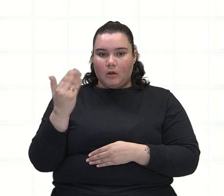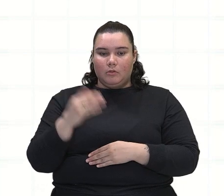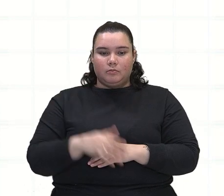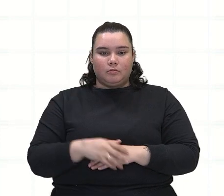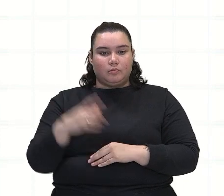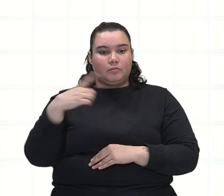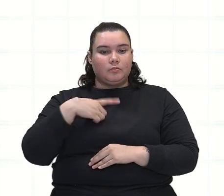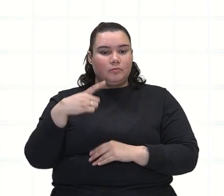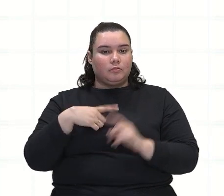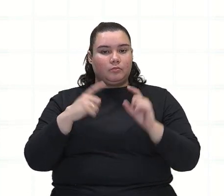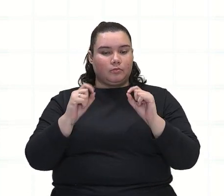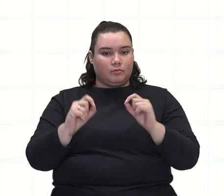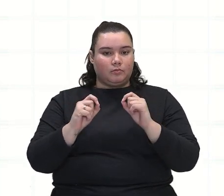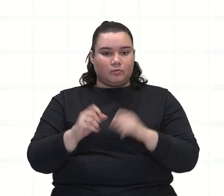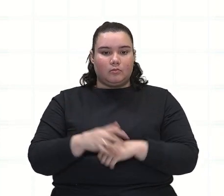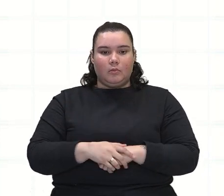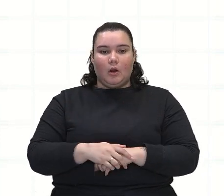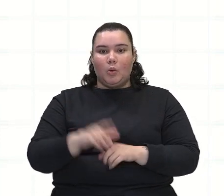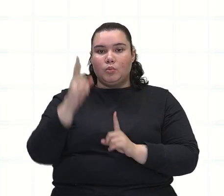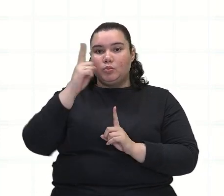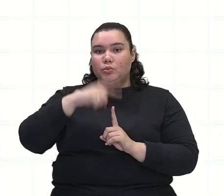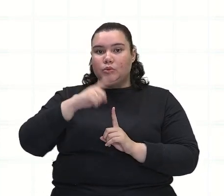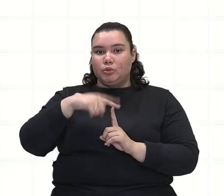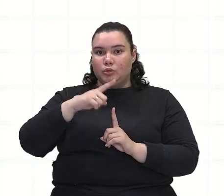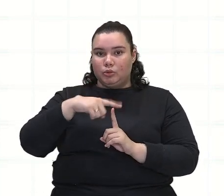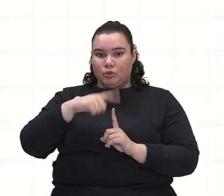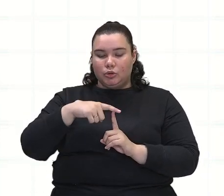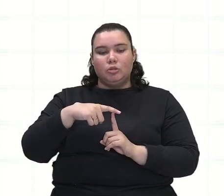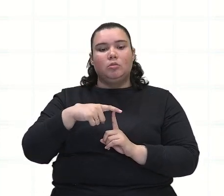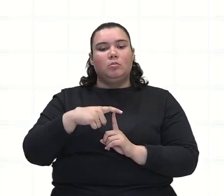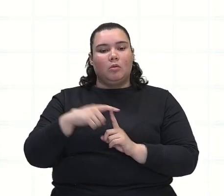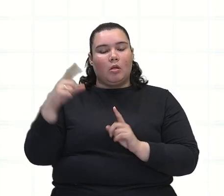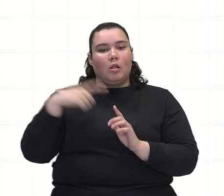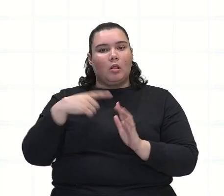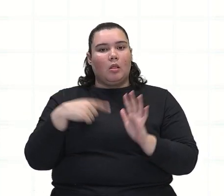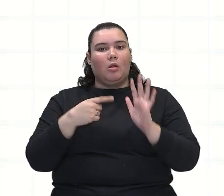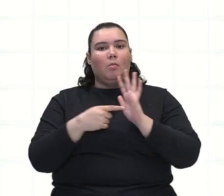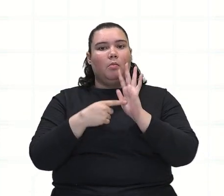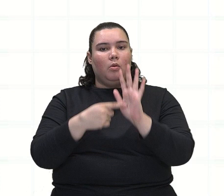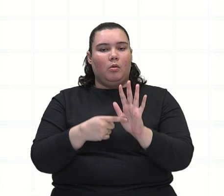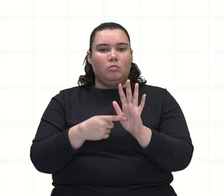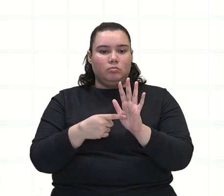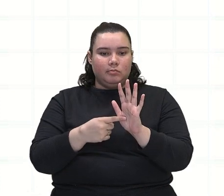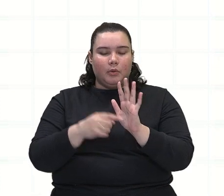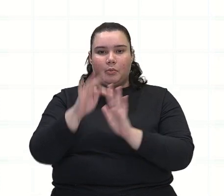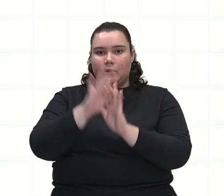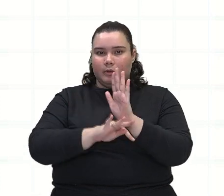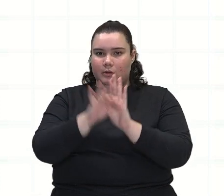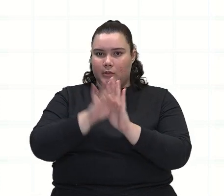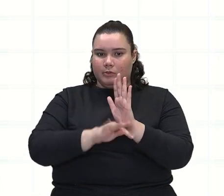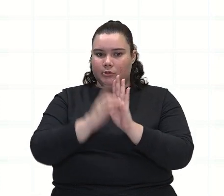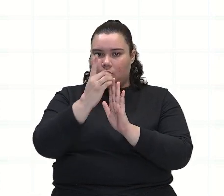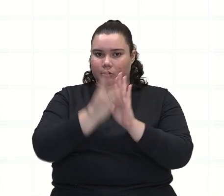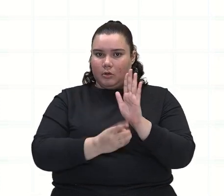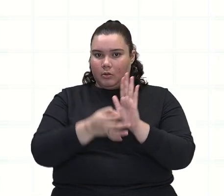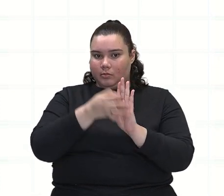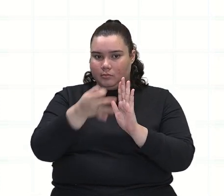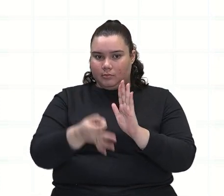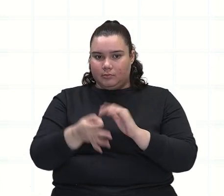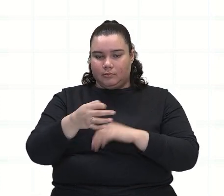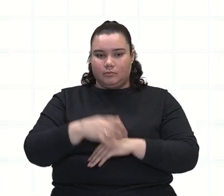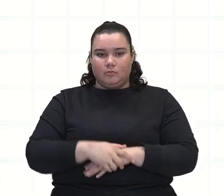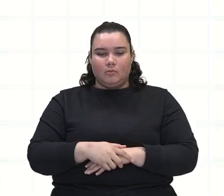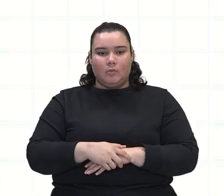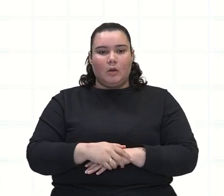temos os tipos, né, aqui onde aparecem os textos dissertativo e argumentativo. Eu tenho